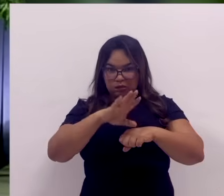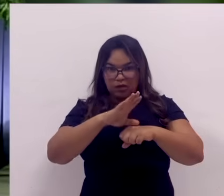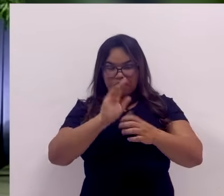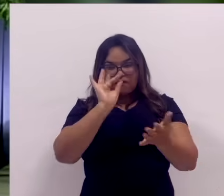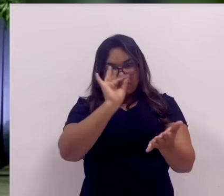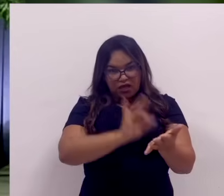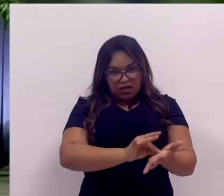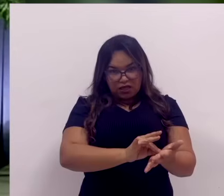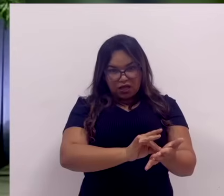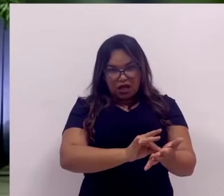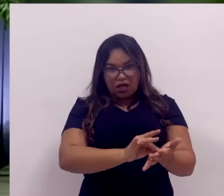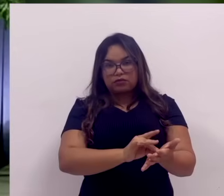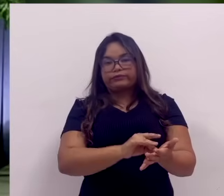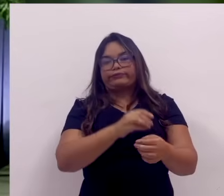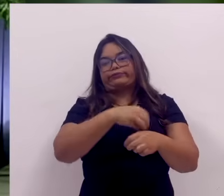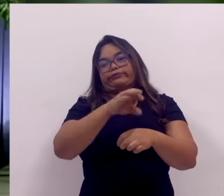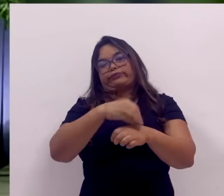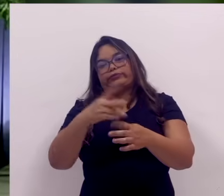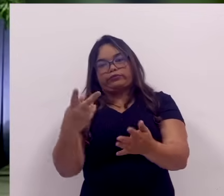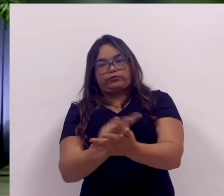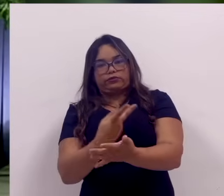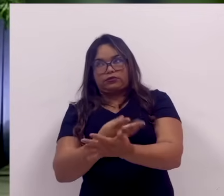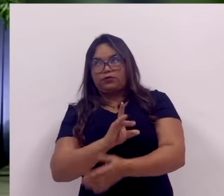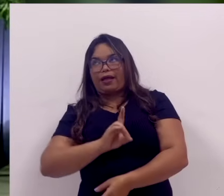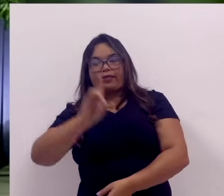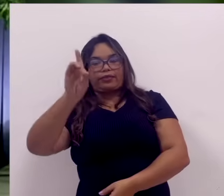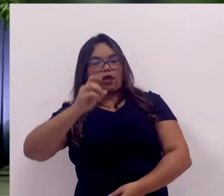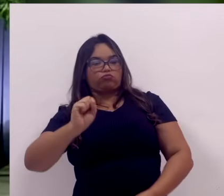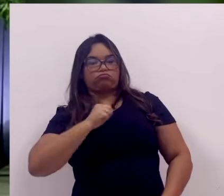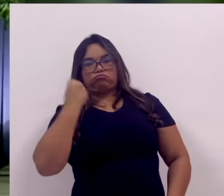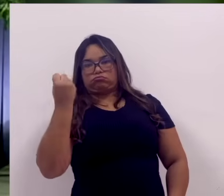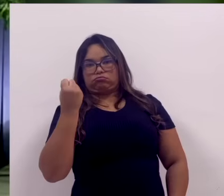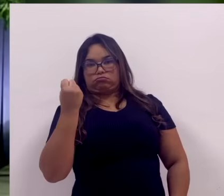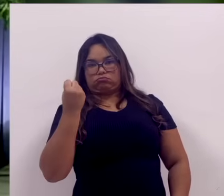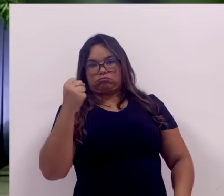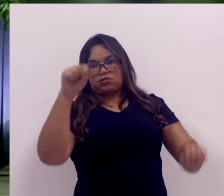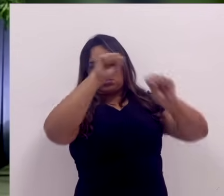propaga coisas erradas. Então, Deus odeia esses sistemas.